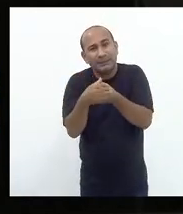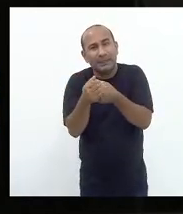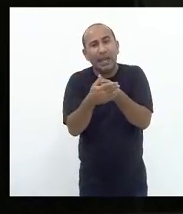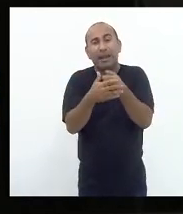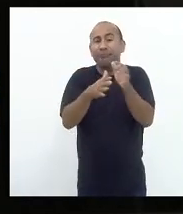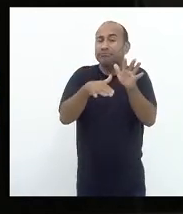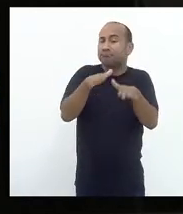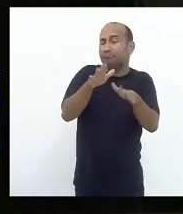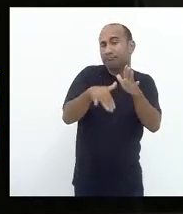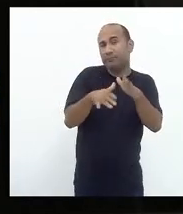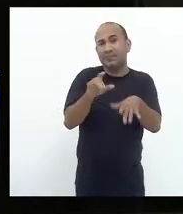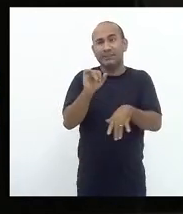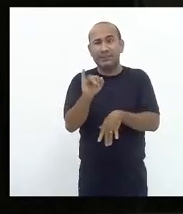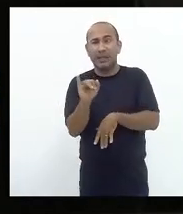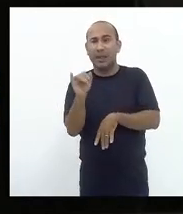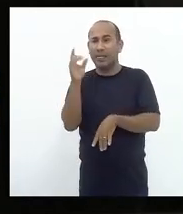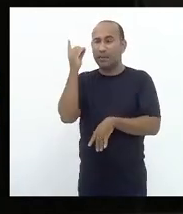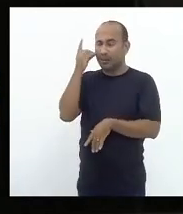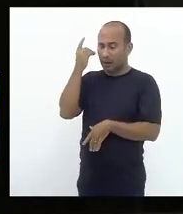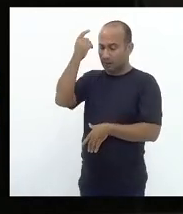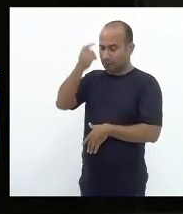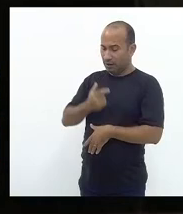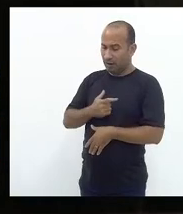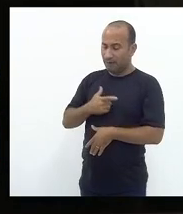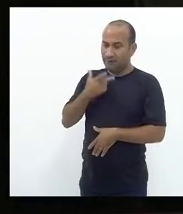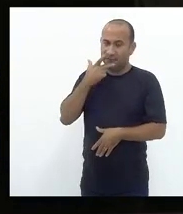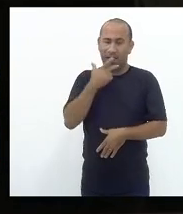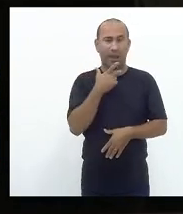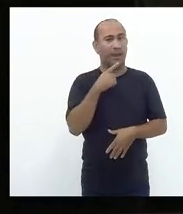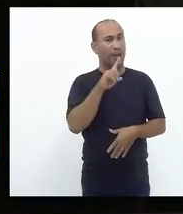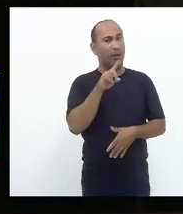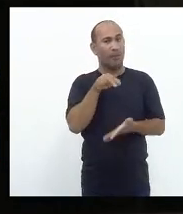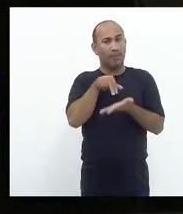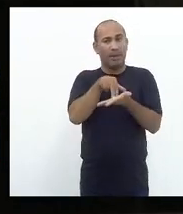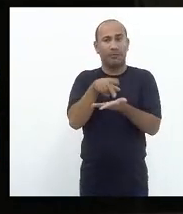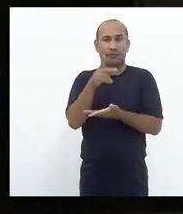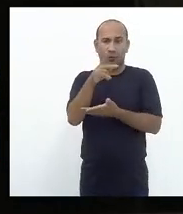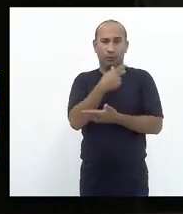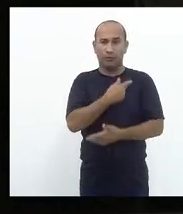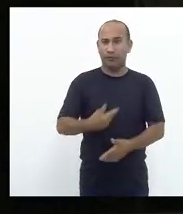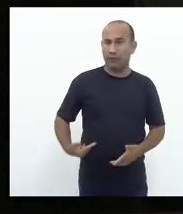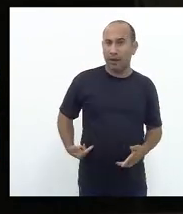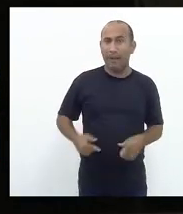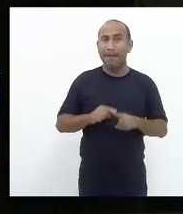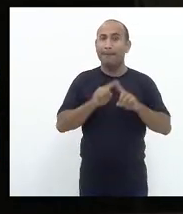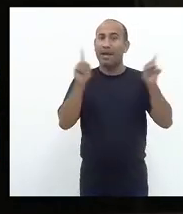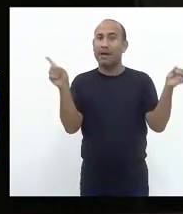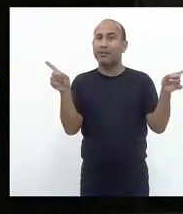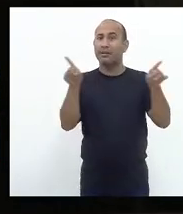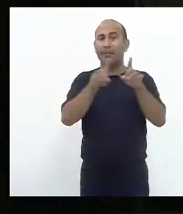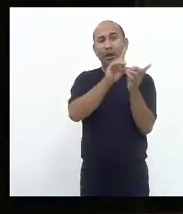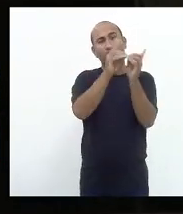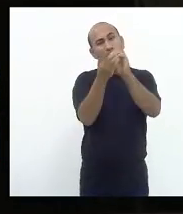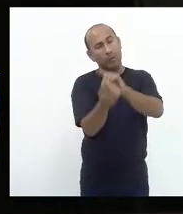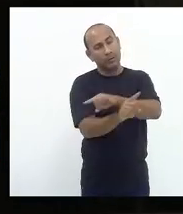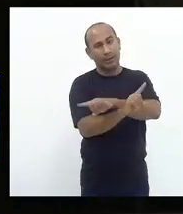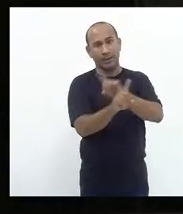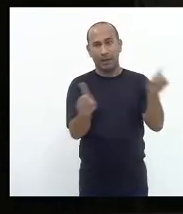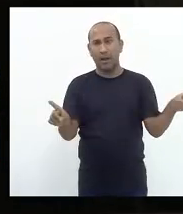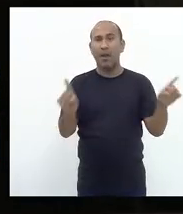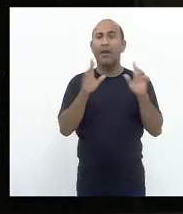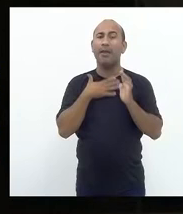se esta deputada que vos fala, eu não sou base do seu governo, mas eu também não sou oposição, Tia Ju. Eu